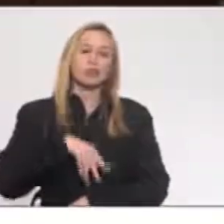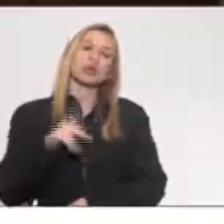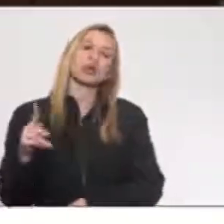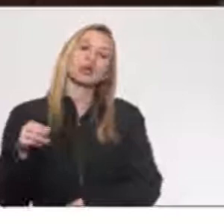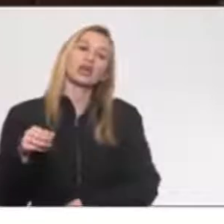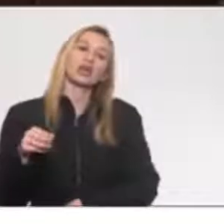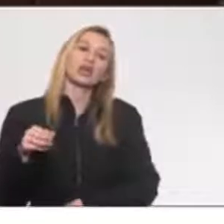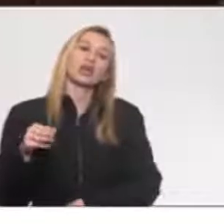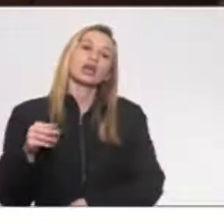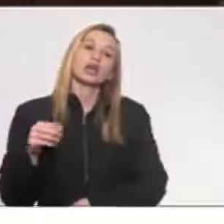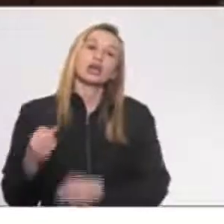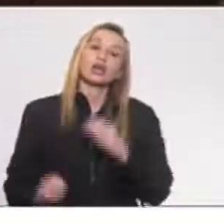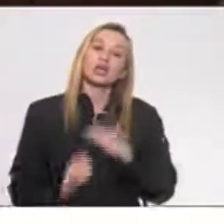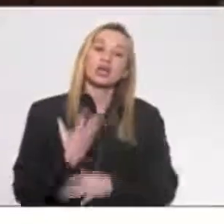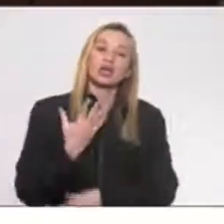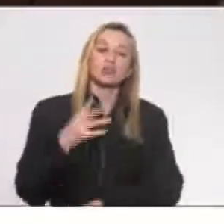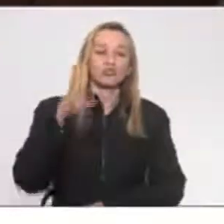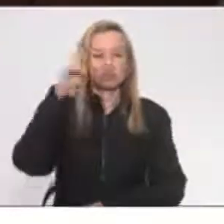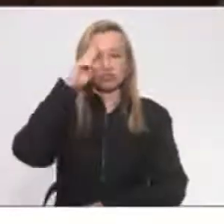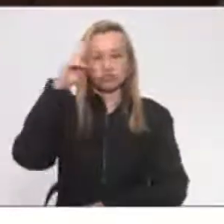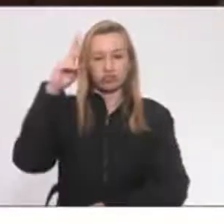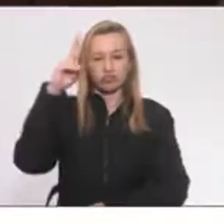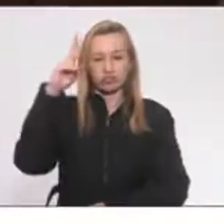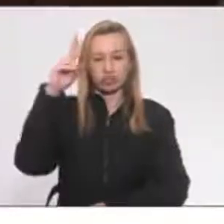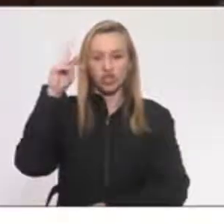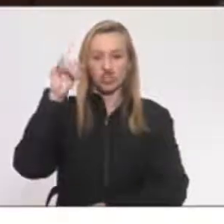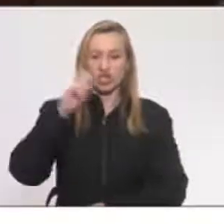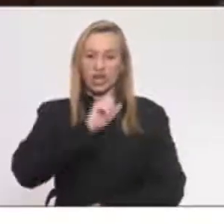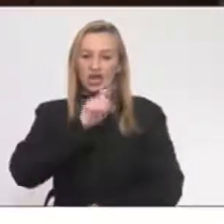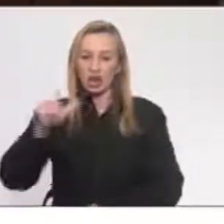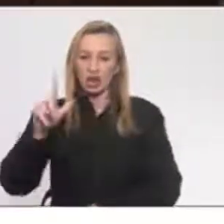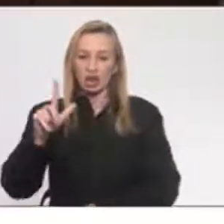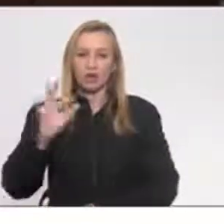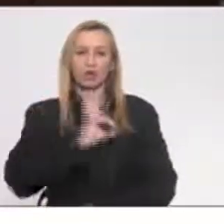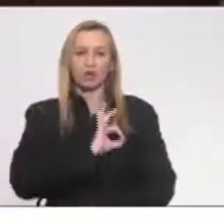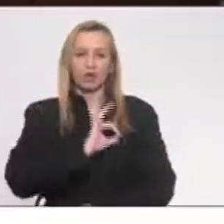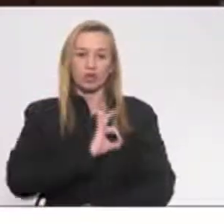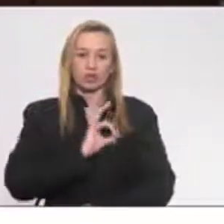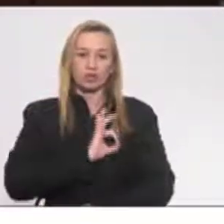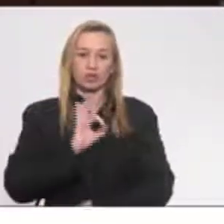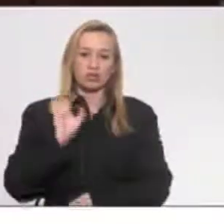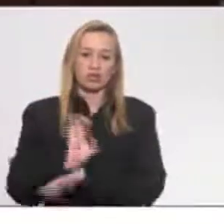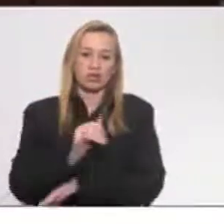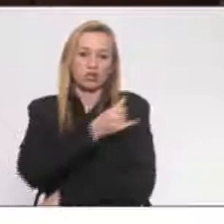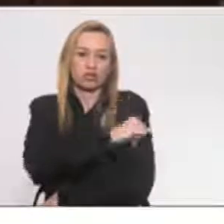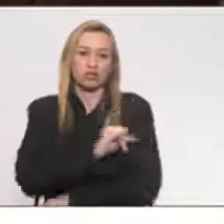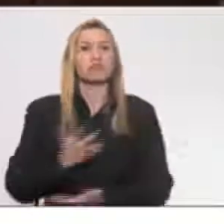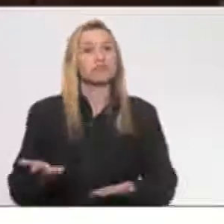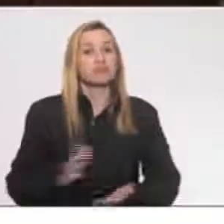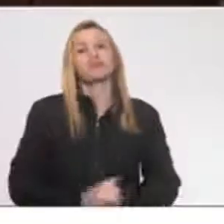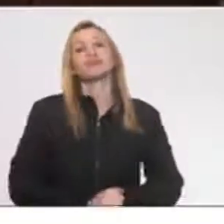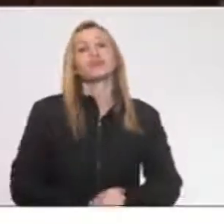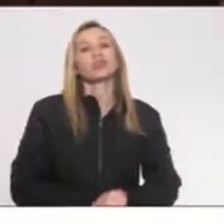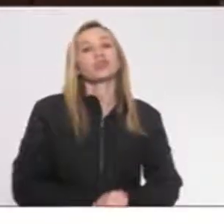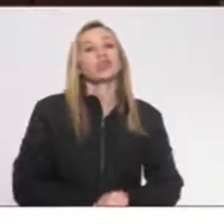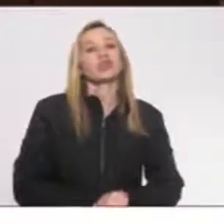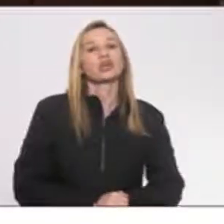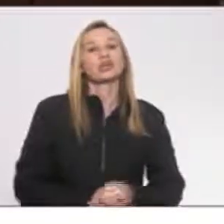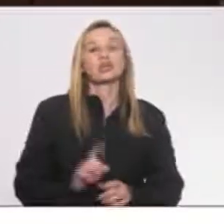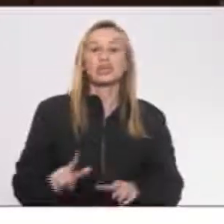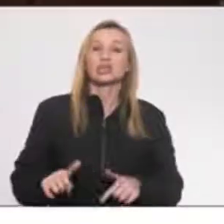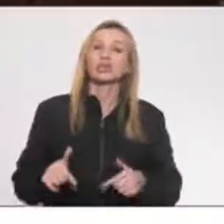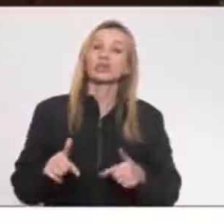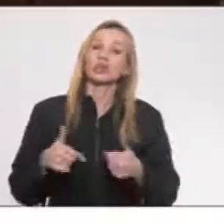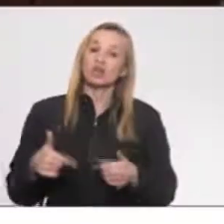ali a patente de general para a polícia militar do estado do Rio de Janeiro. Ora, se essa ação